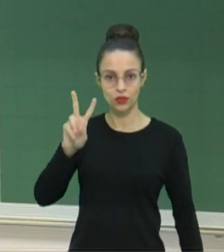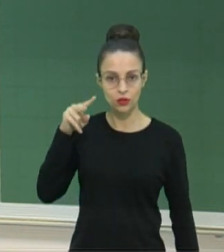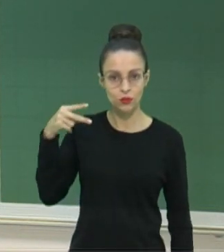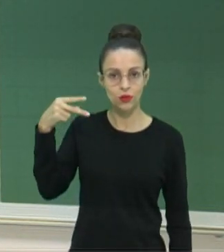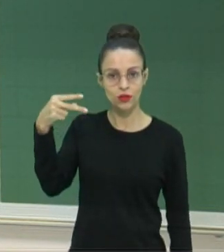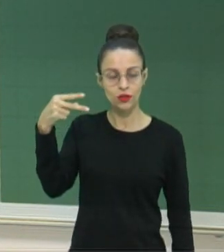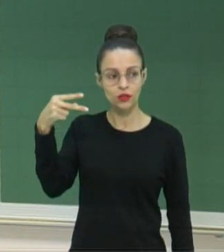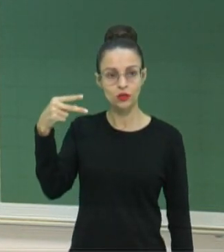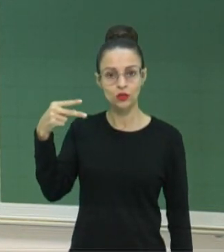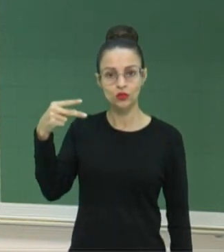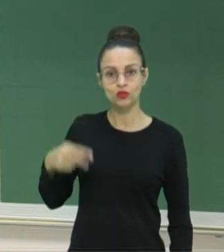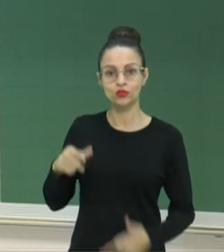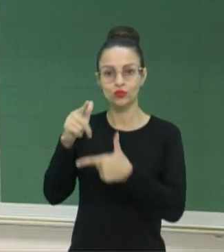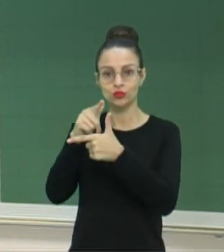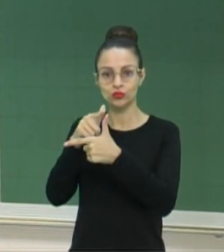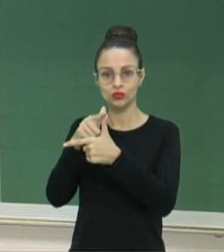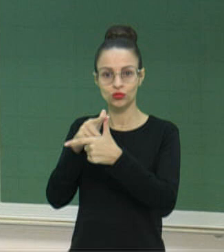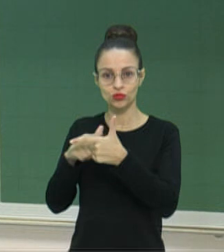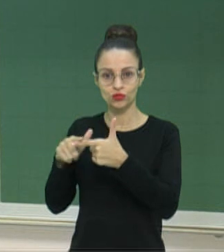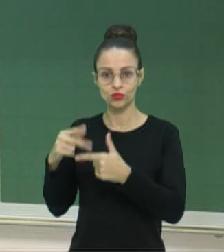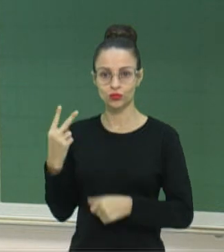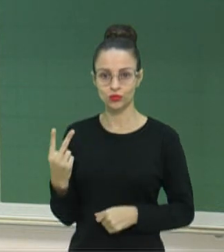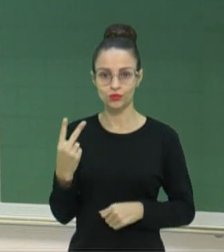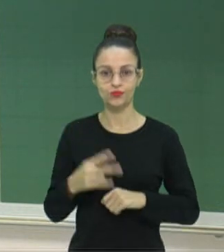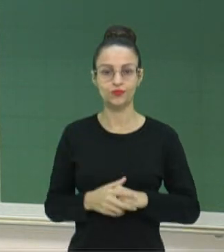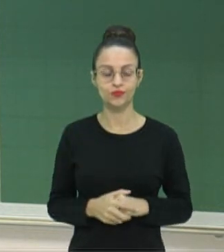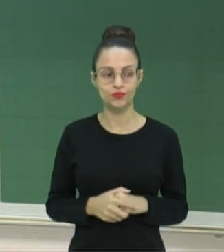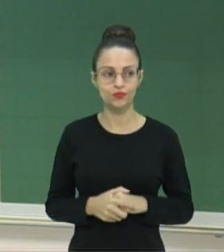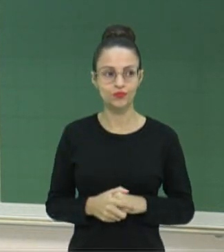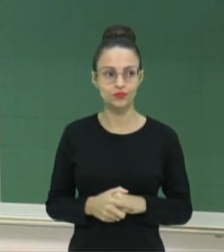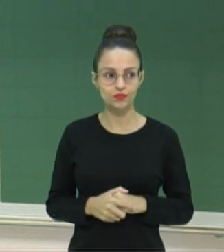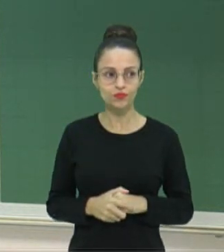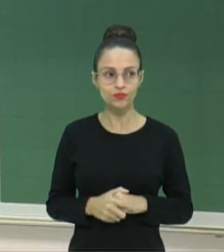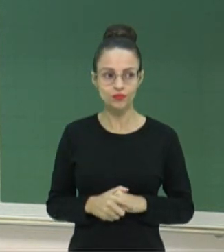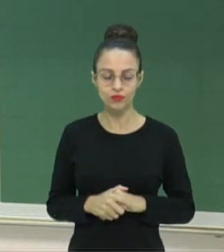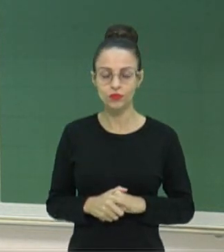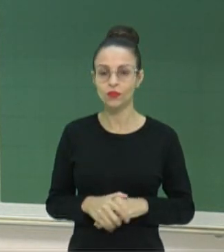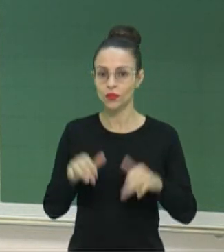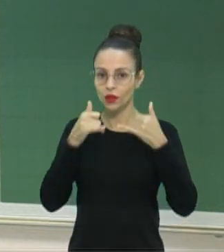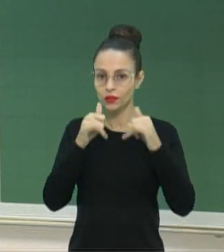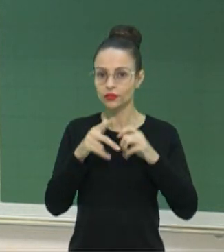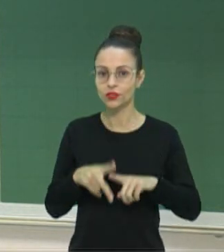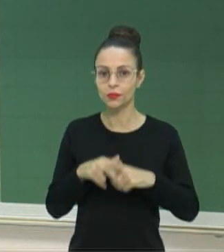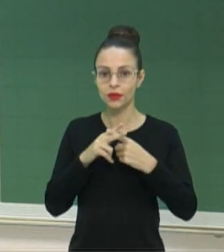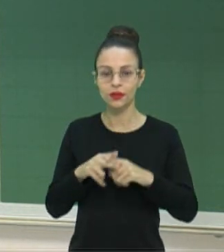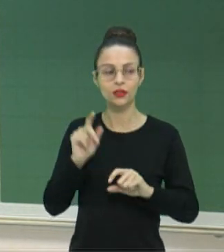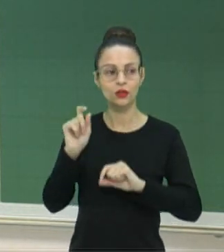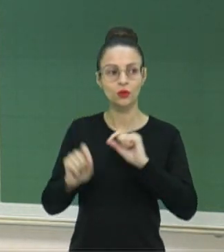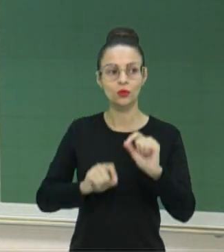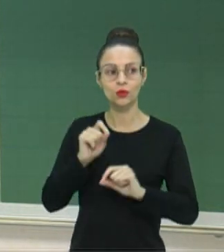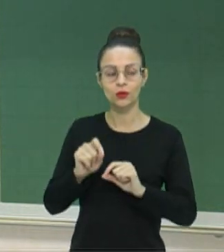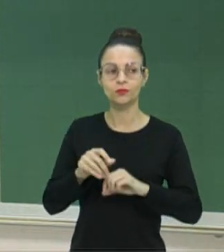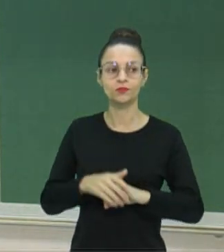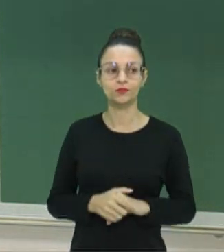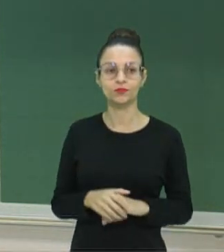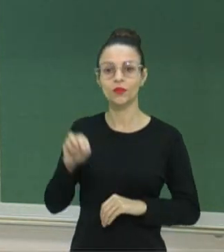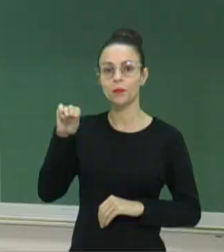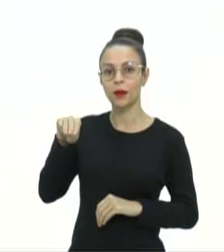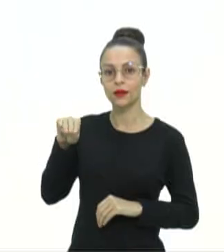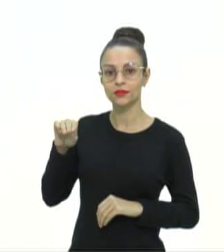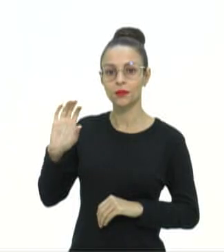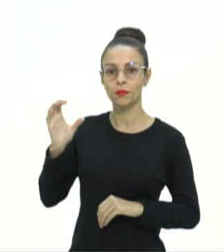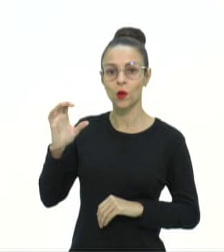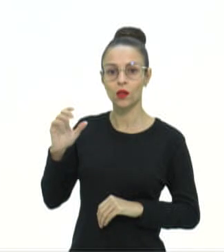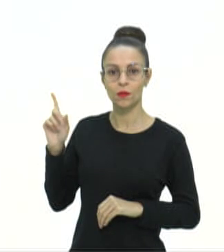quadrado, tudo isso sobre 2. Ou seja, energia mecânica vai ser igual a massa da